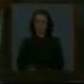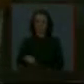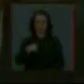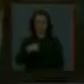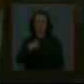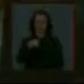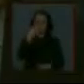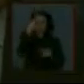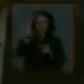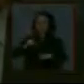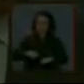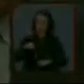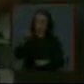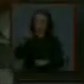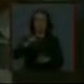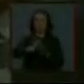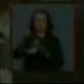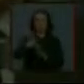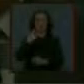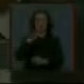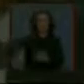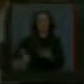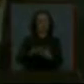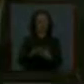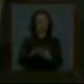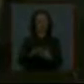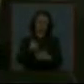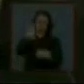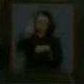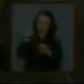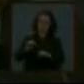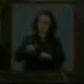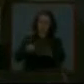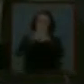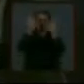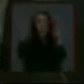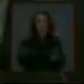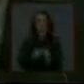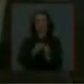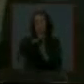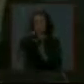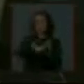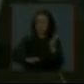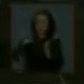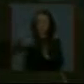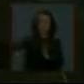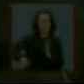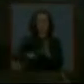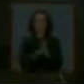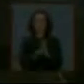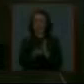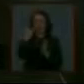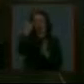Eu subscrevo a moção apresentada pelo engenheiro José Sócrates e subscrevo-a na generalidade